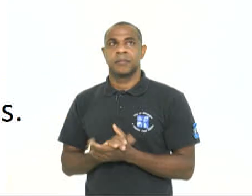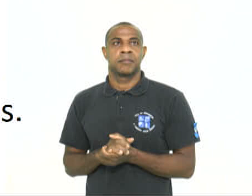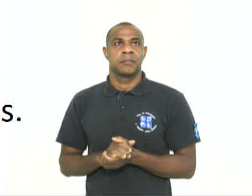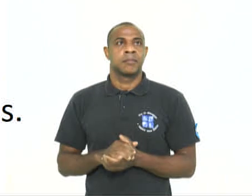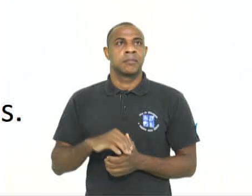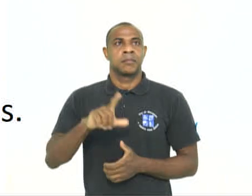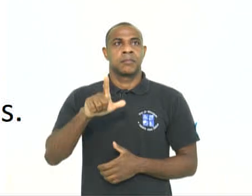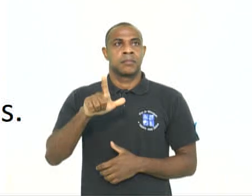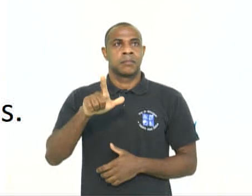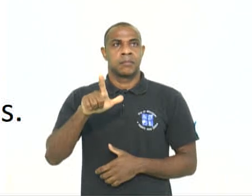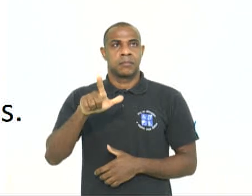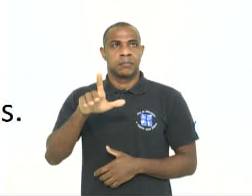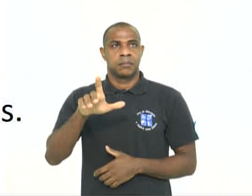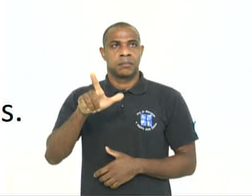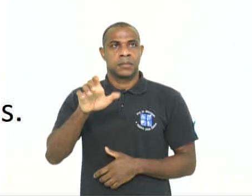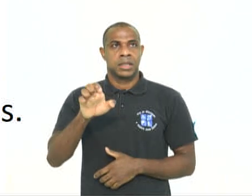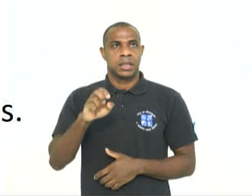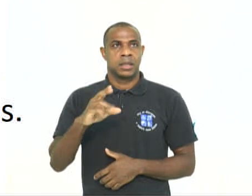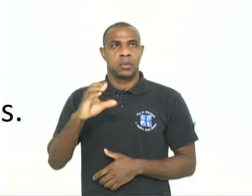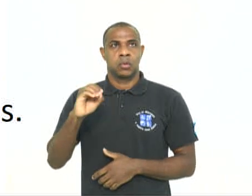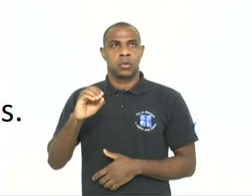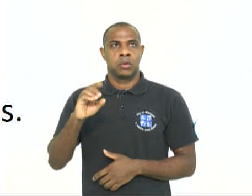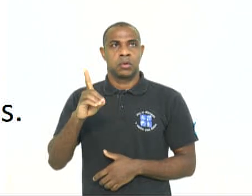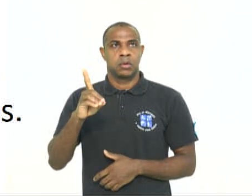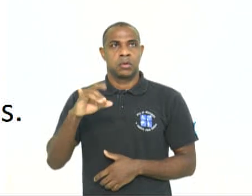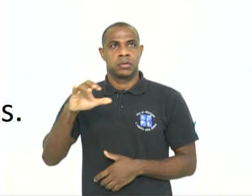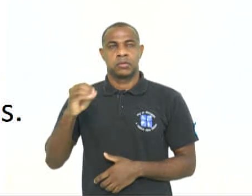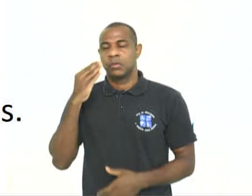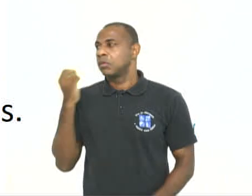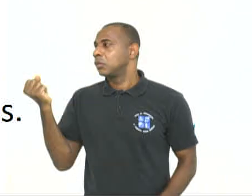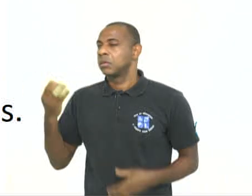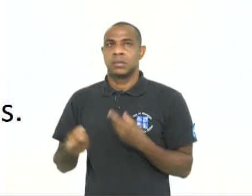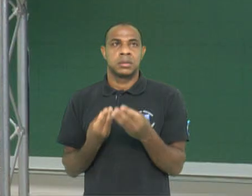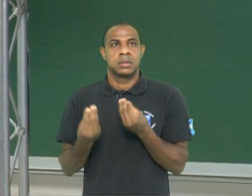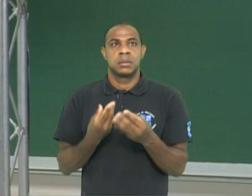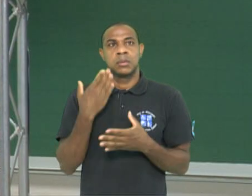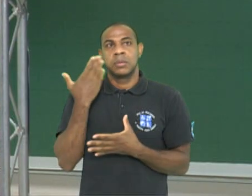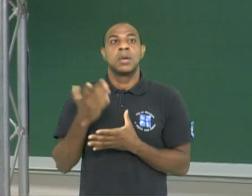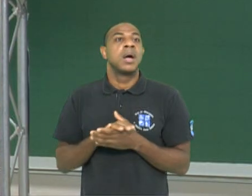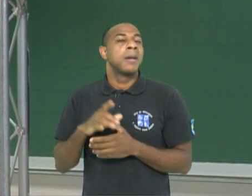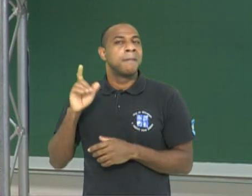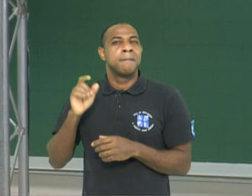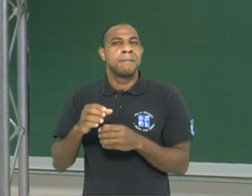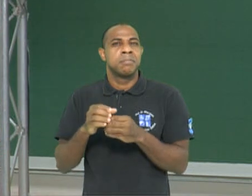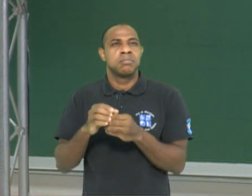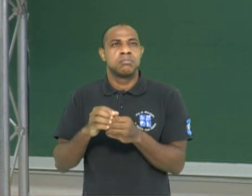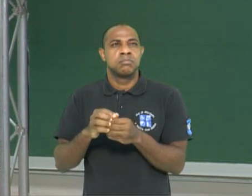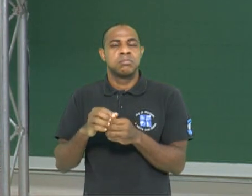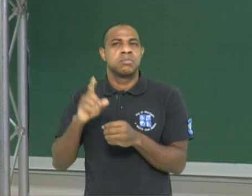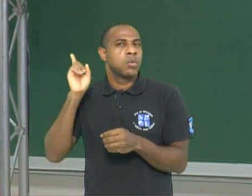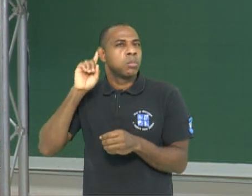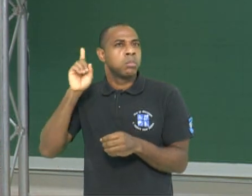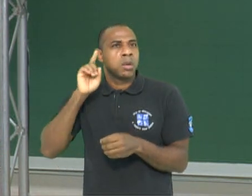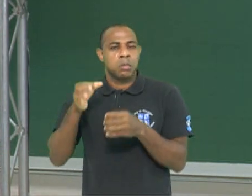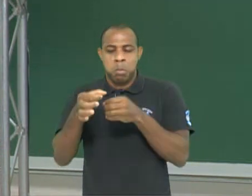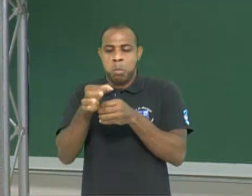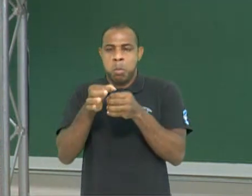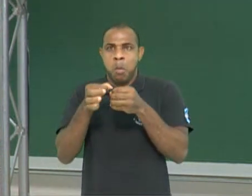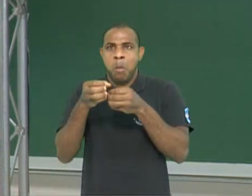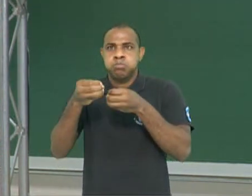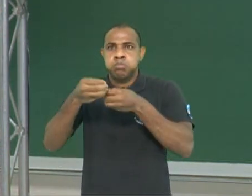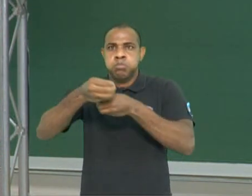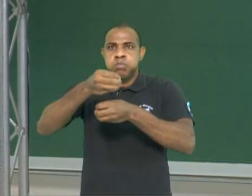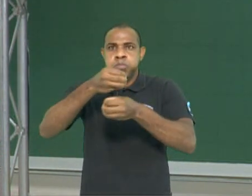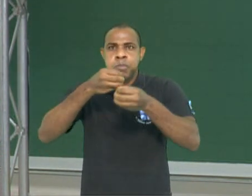os leucócitos, né, que também são chamados de glóbulos brancos. Eles vão formar uma espécie de exército, entre aspas, né, contra os micro-organismos e qualquer